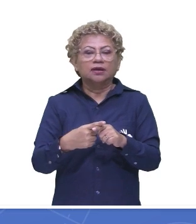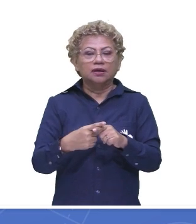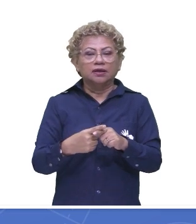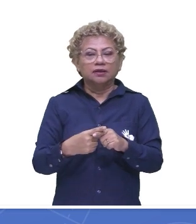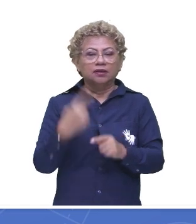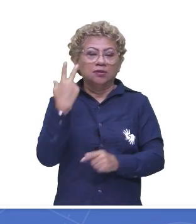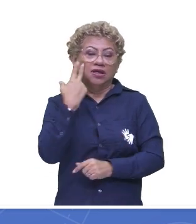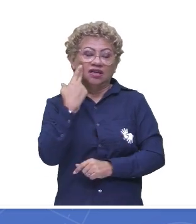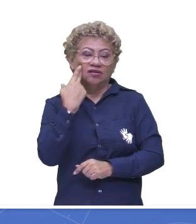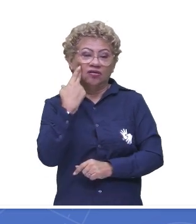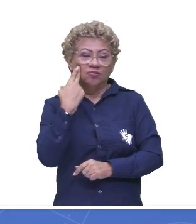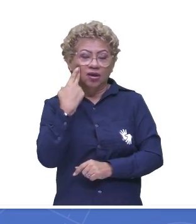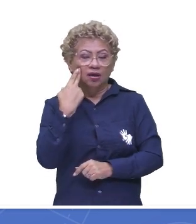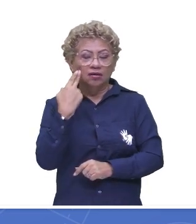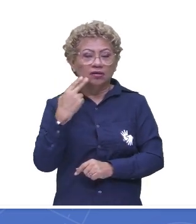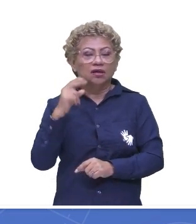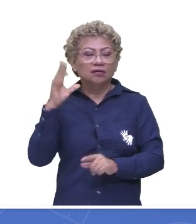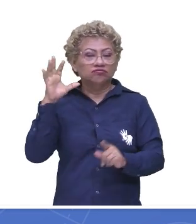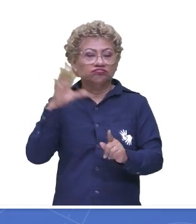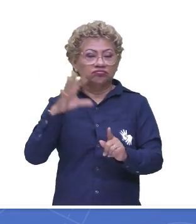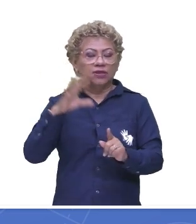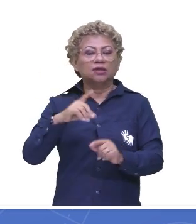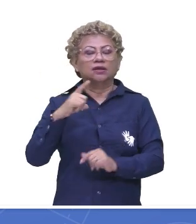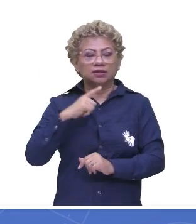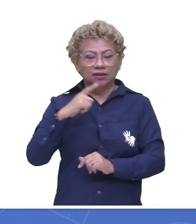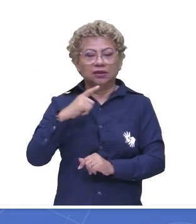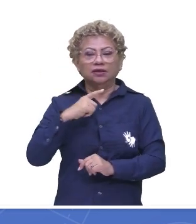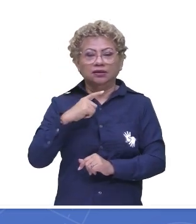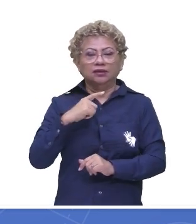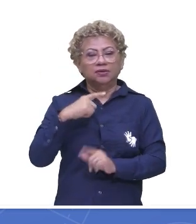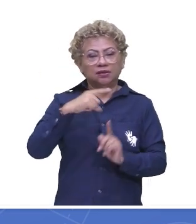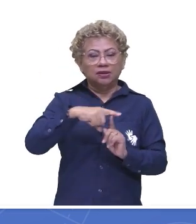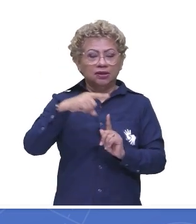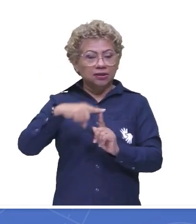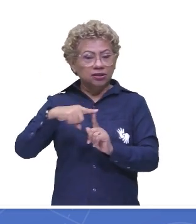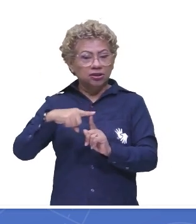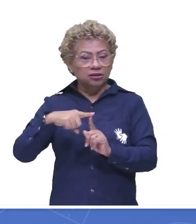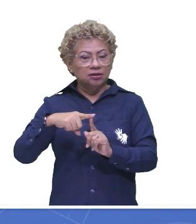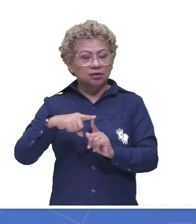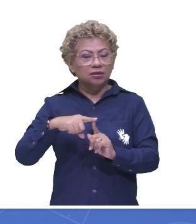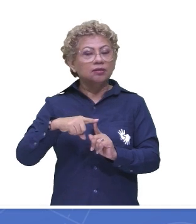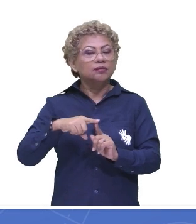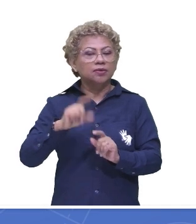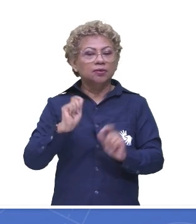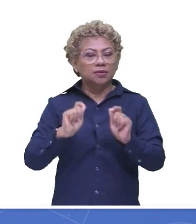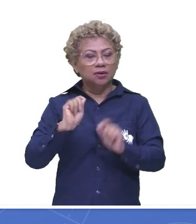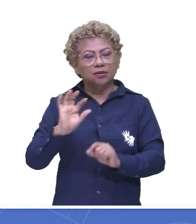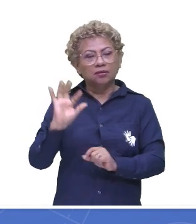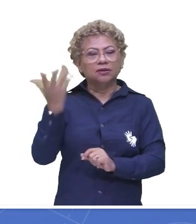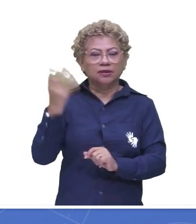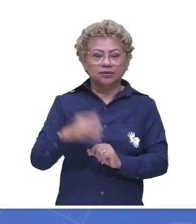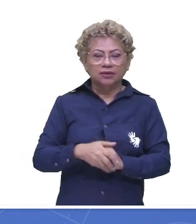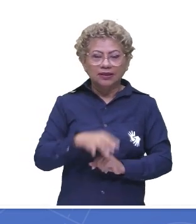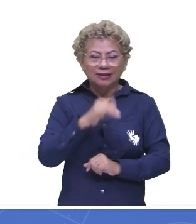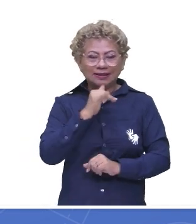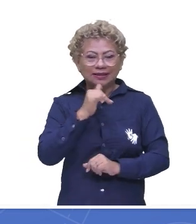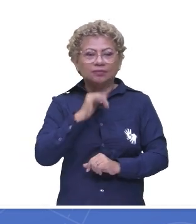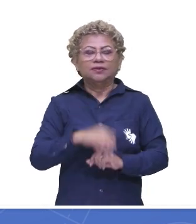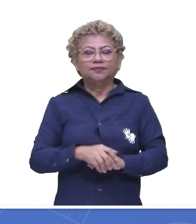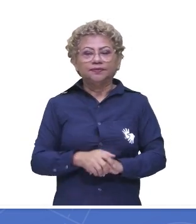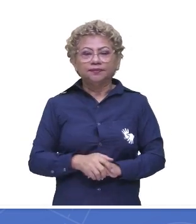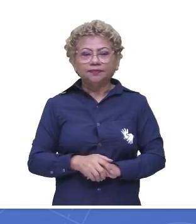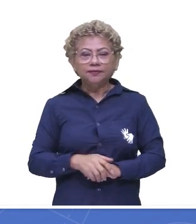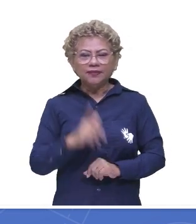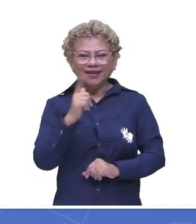a pressão também influencia na mudança de estado físico, tá certo? Uma água que ferve aqui em Manaus não é a mesma água, não é